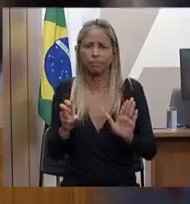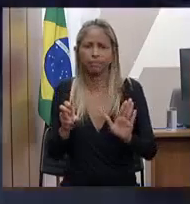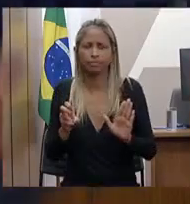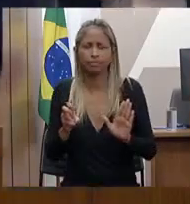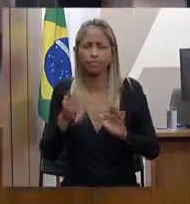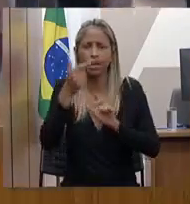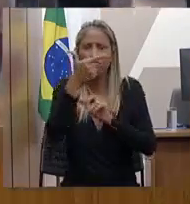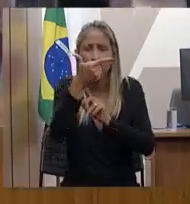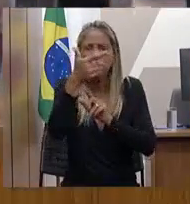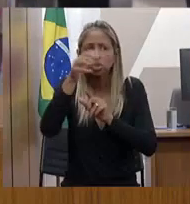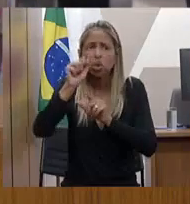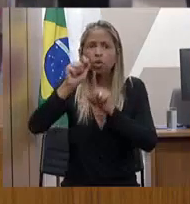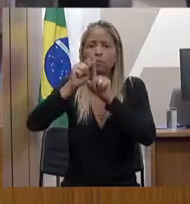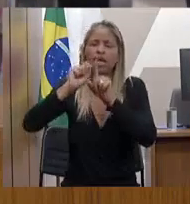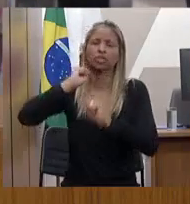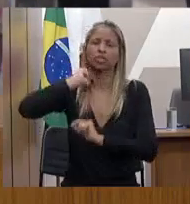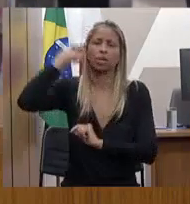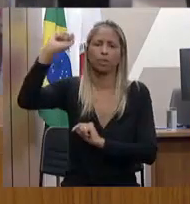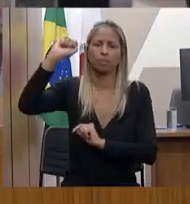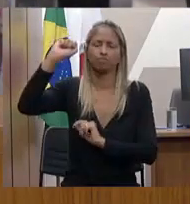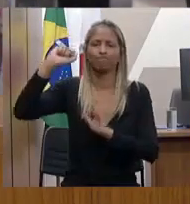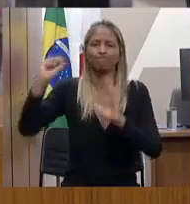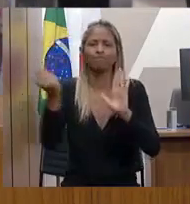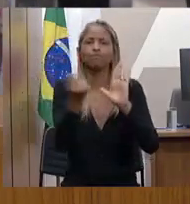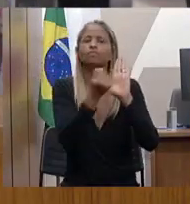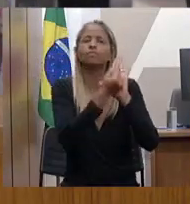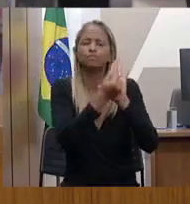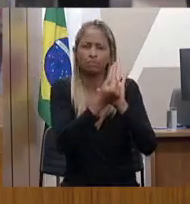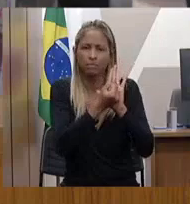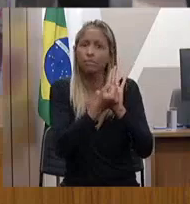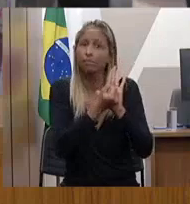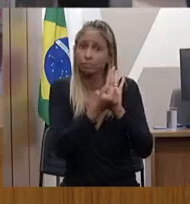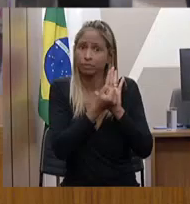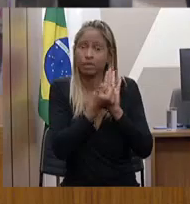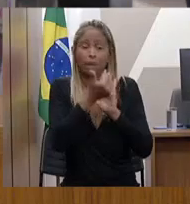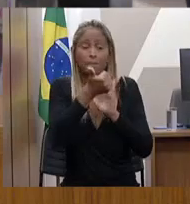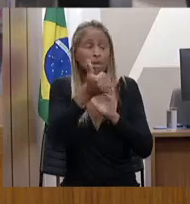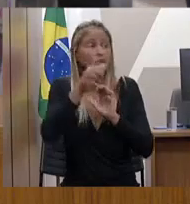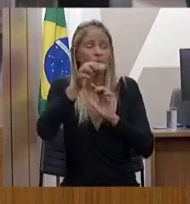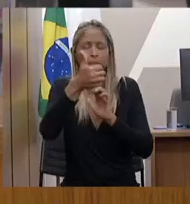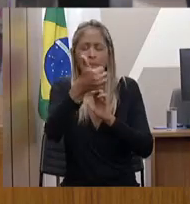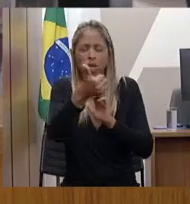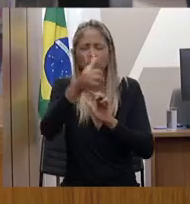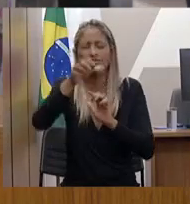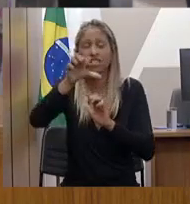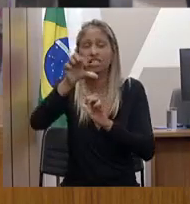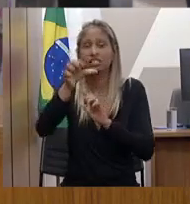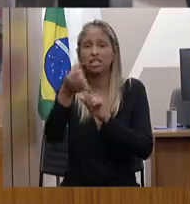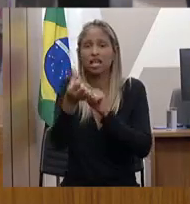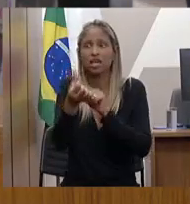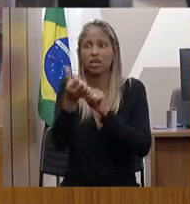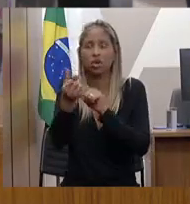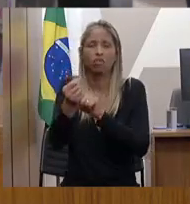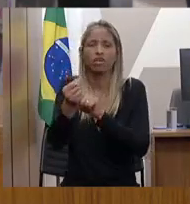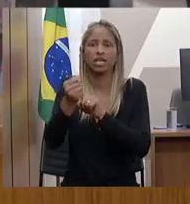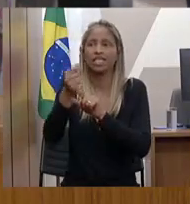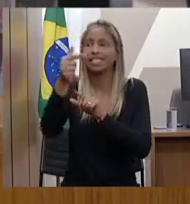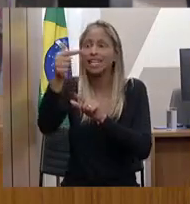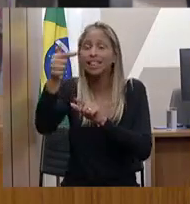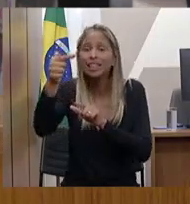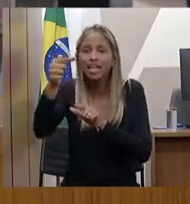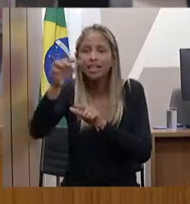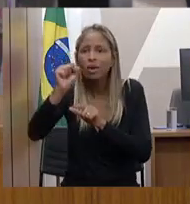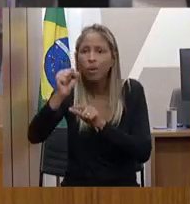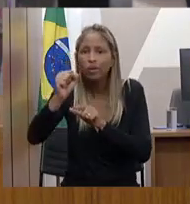o 28 de Abril que marca em 1969 a morte de 78 mineiros